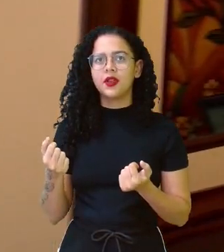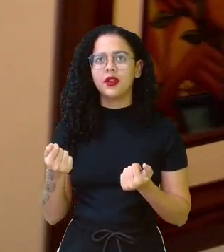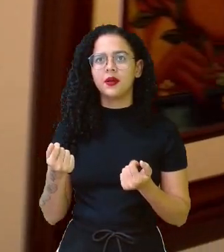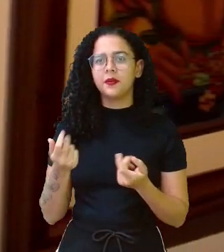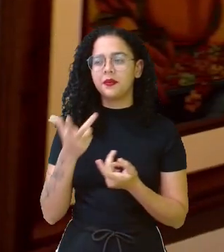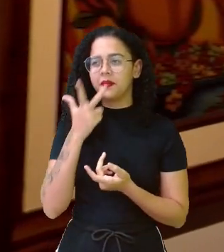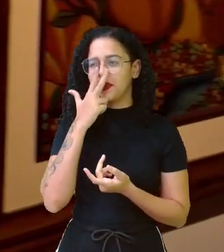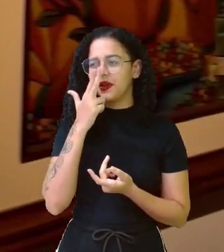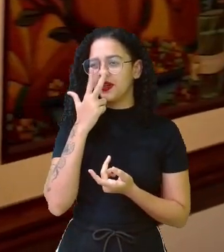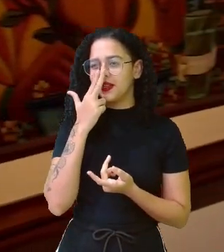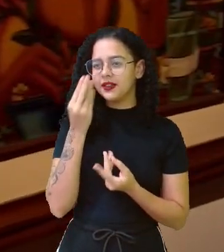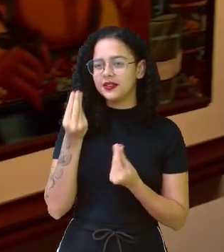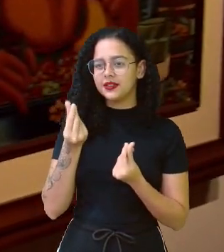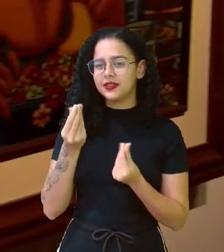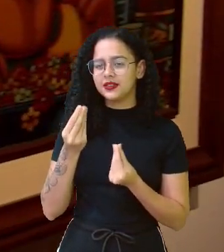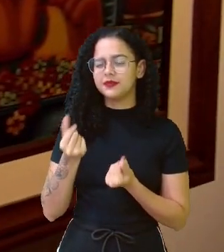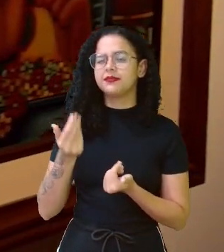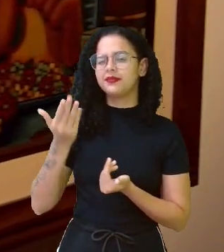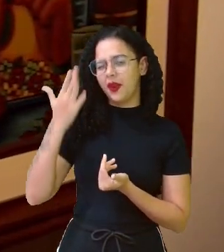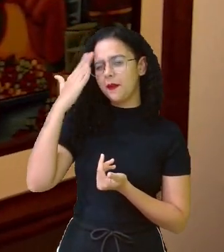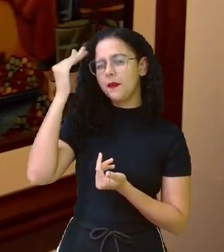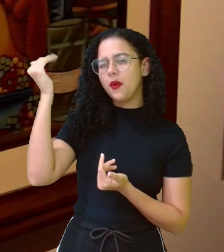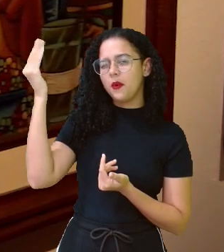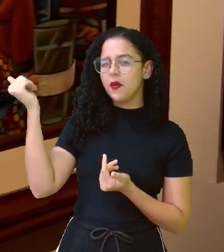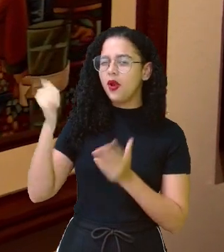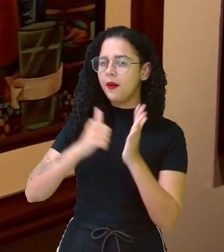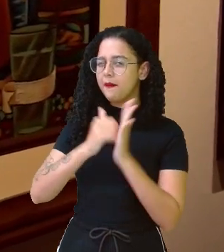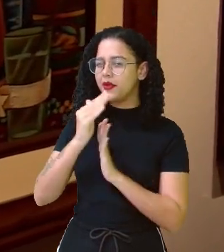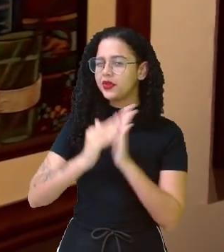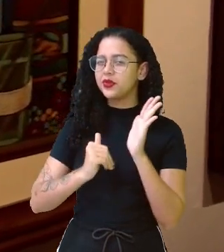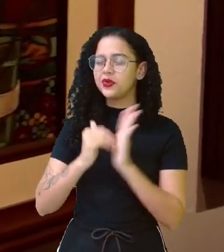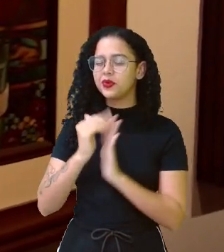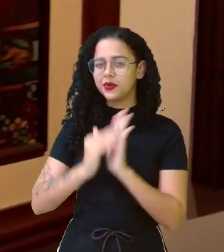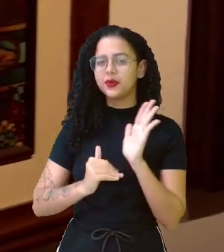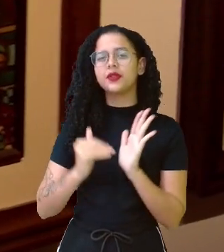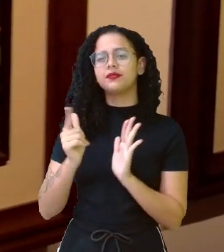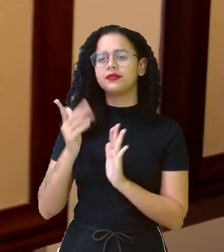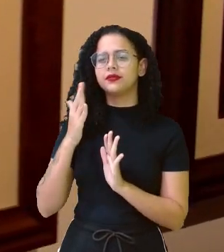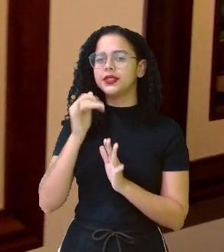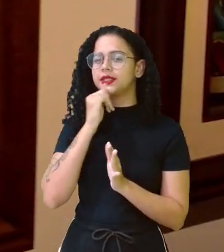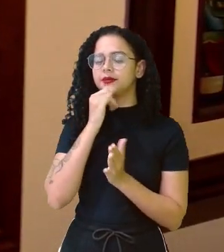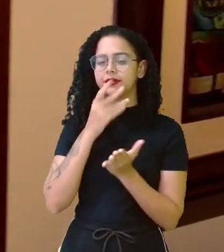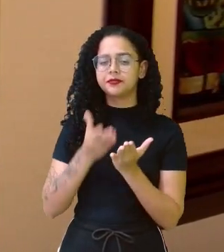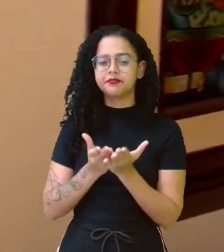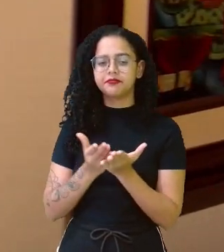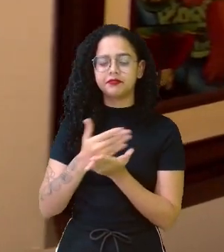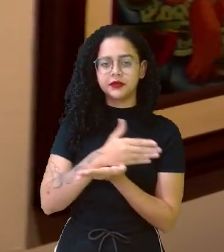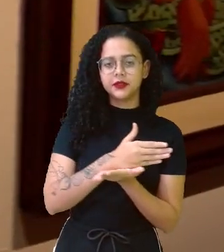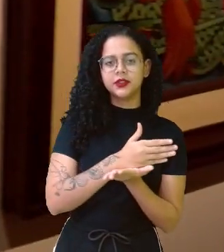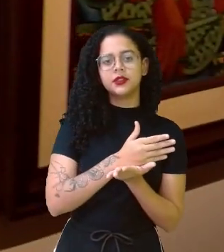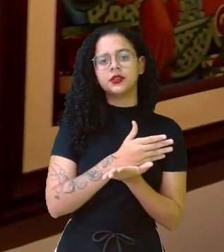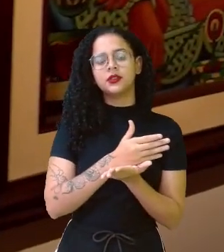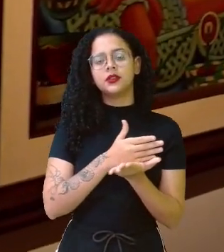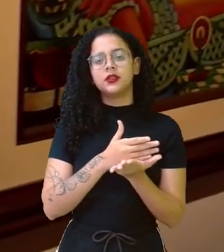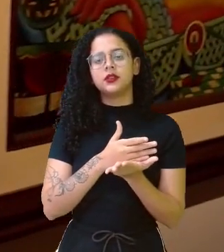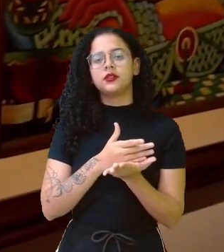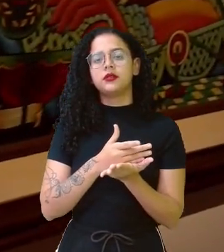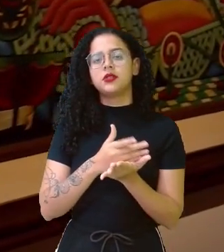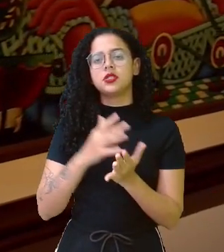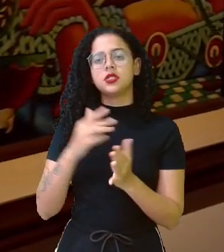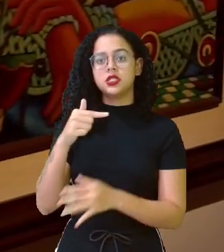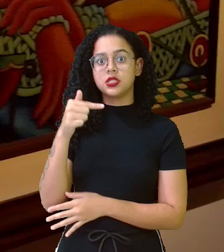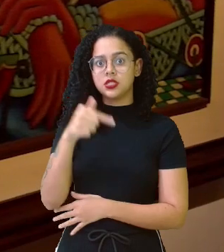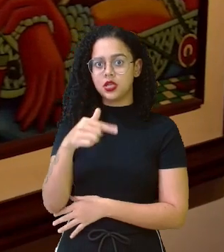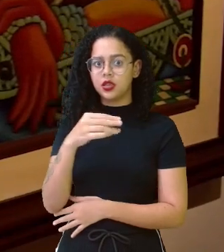extremamente, vamos por assim dizer, popular, né? Ele sai dessa questão, dessa representação dos sete pecados no